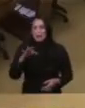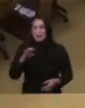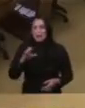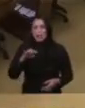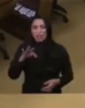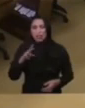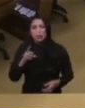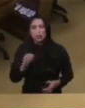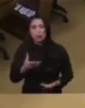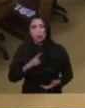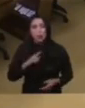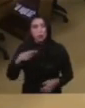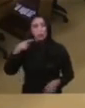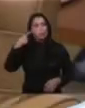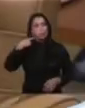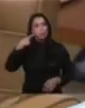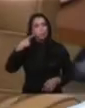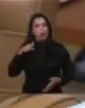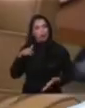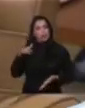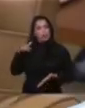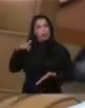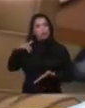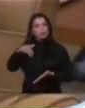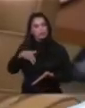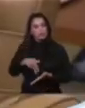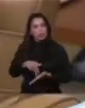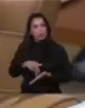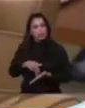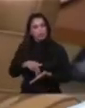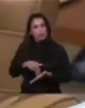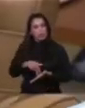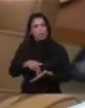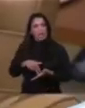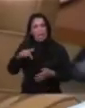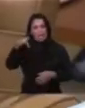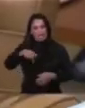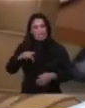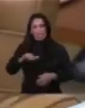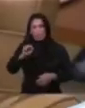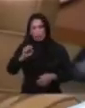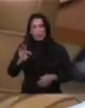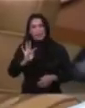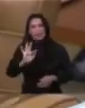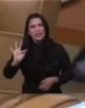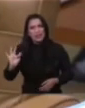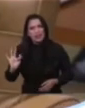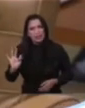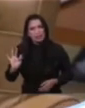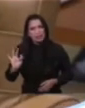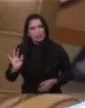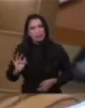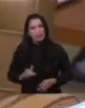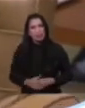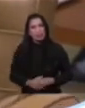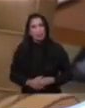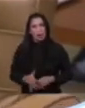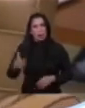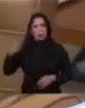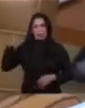medíocre que um advogado suba à tribuna do Supremo Tribunal Federal